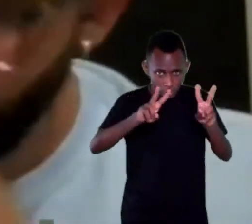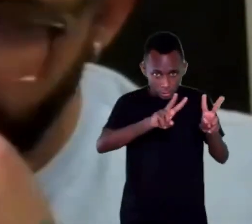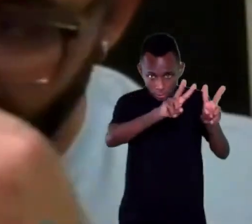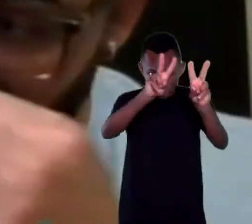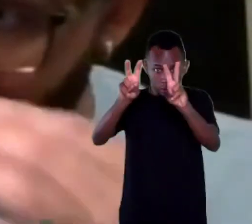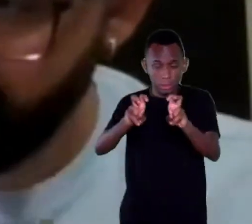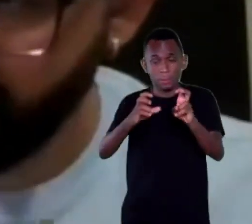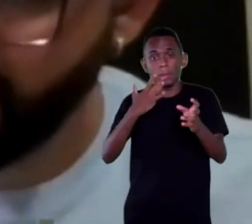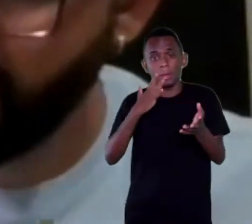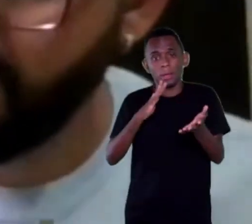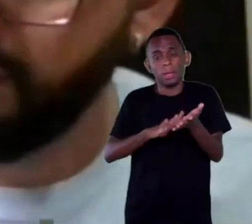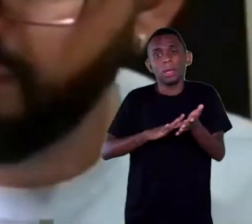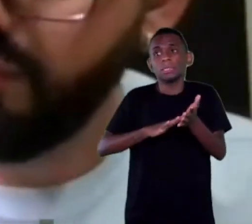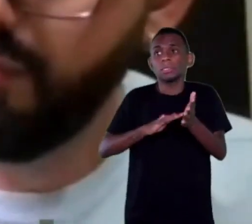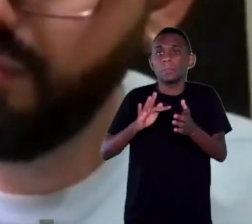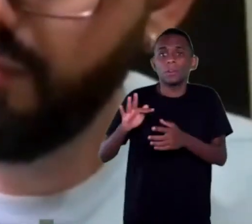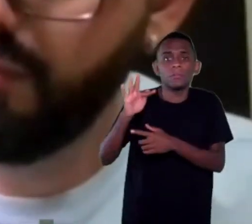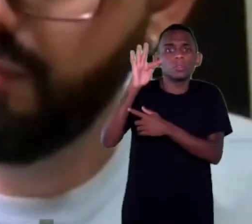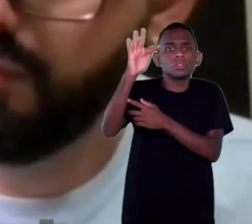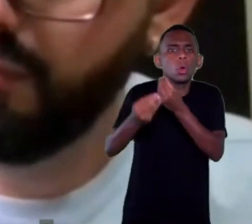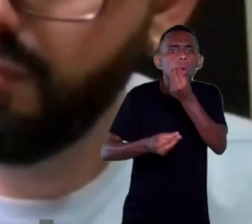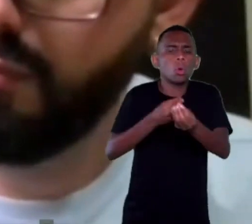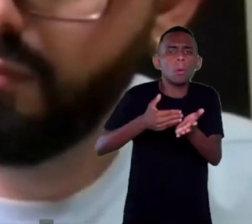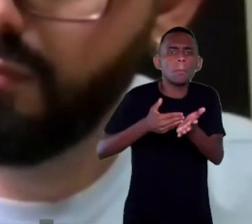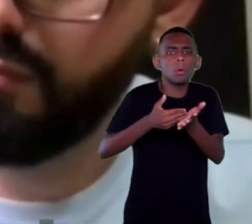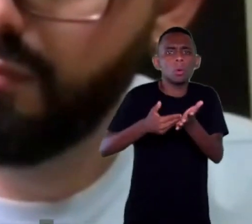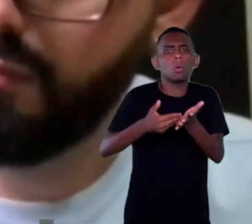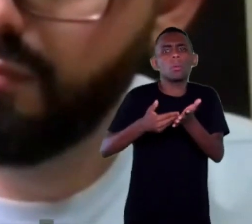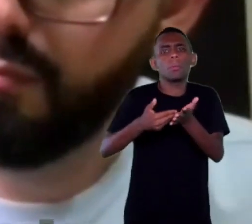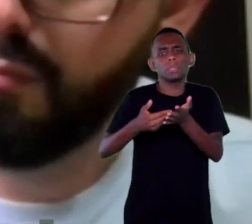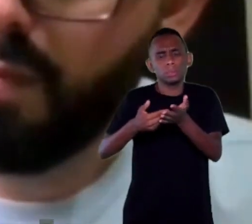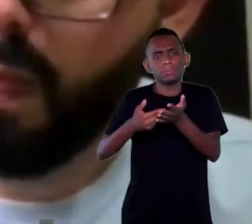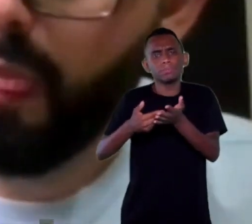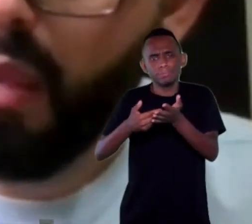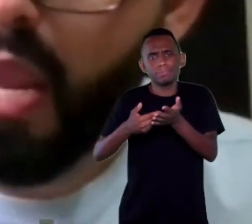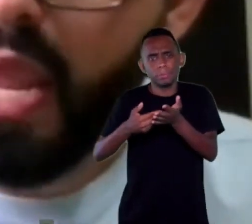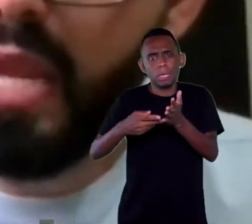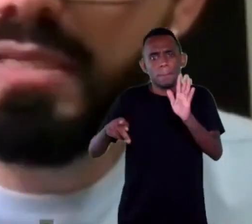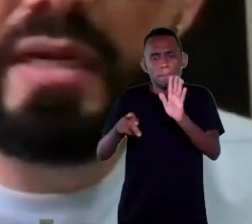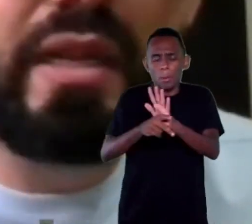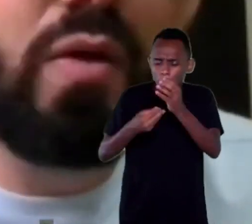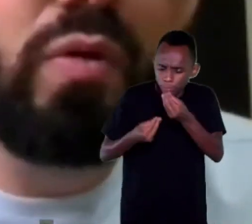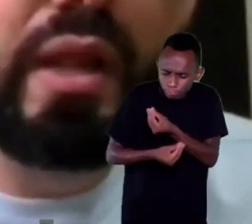Futuro, como que é a entrada no selo Off Flip para essa publicação?